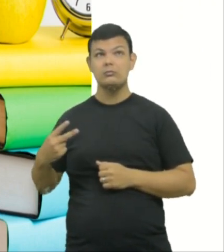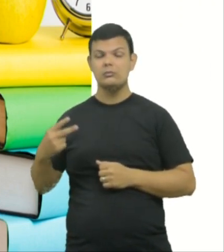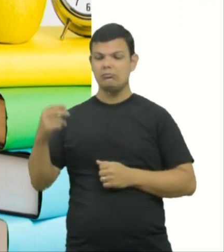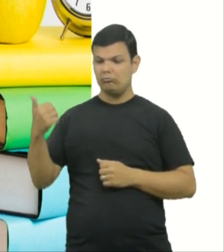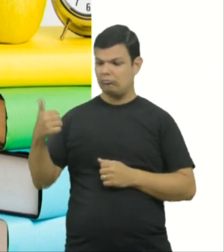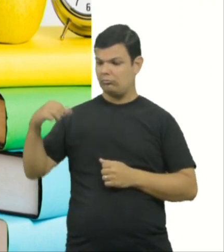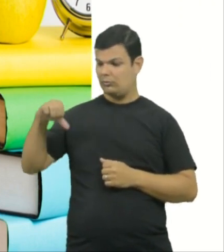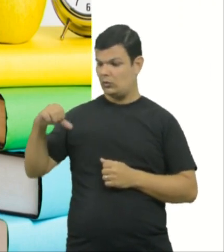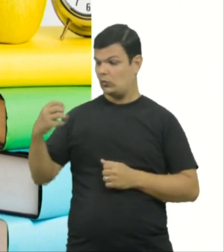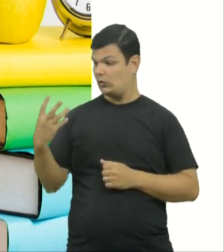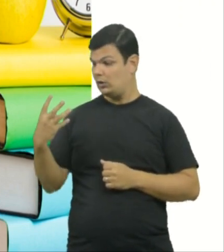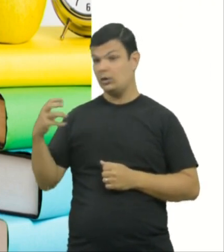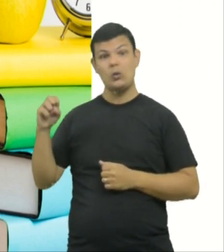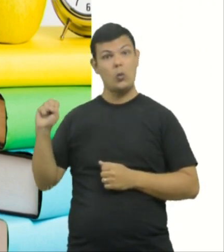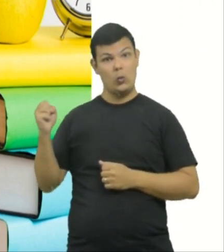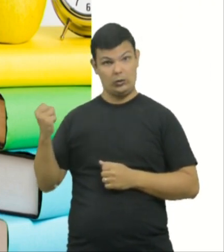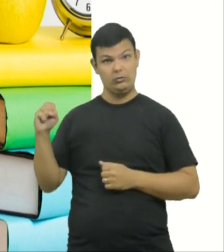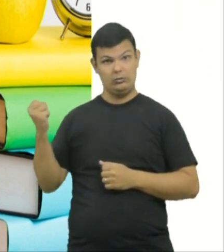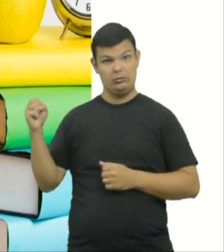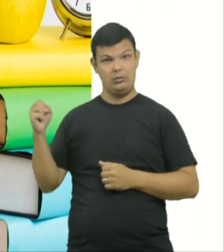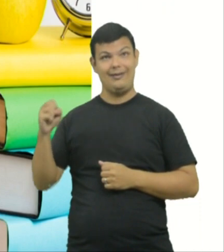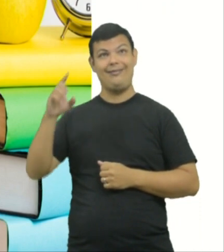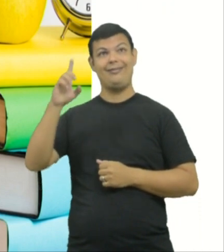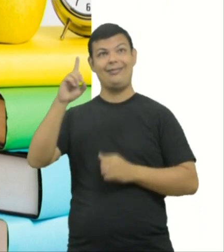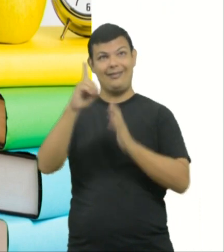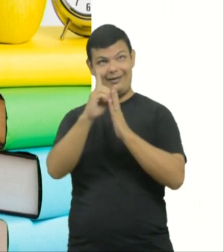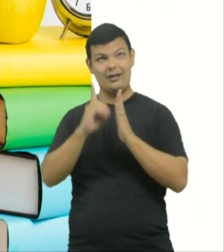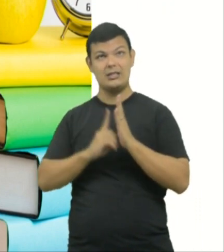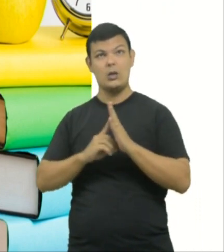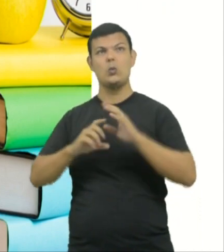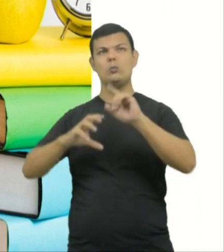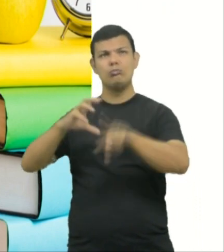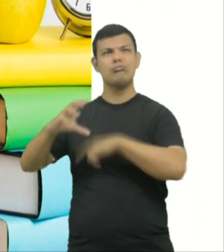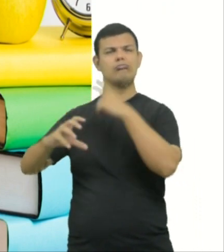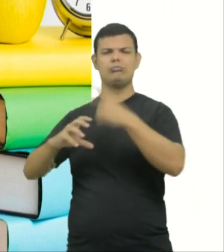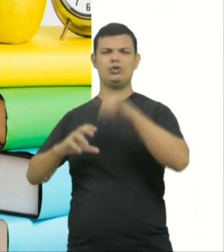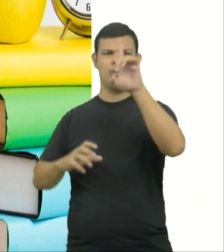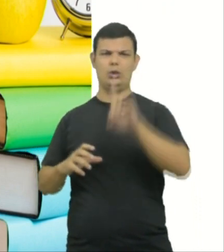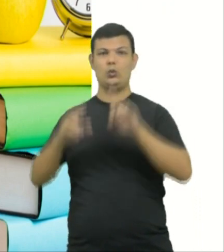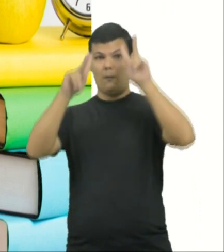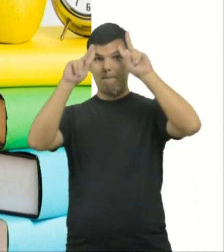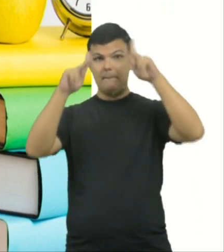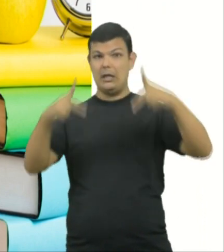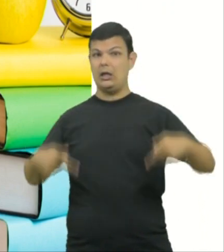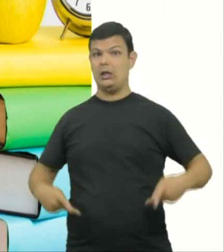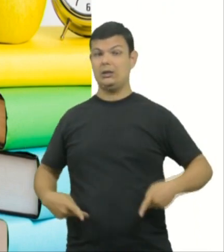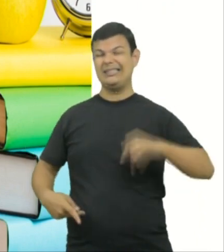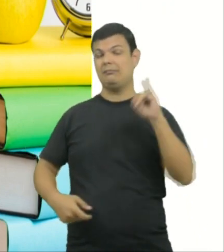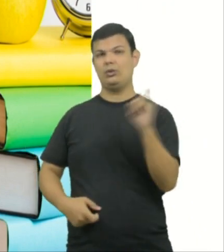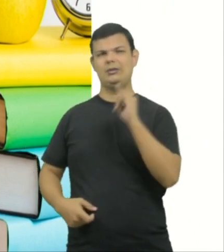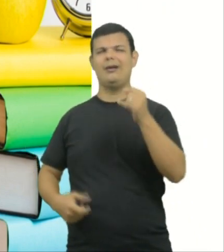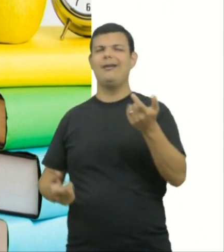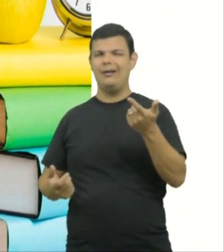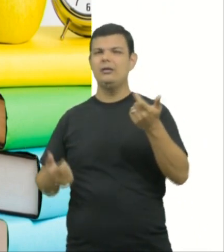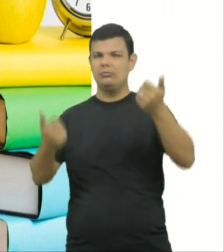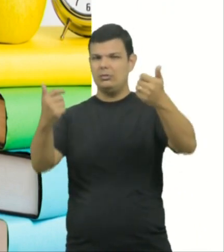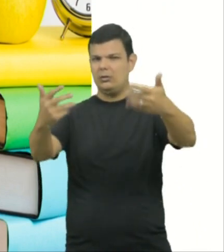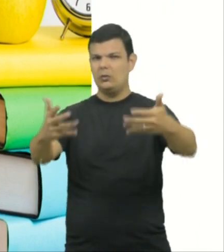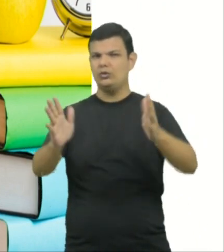em 1948, Declaração Universal dos Direitos Humanos, super importante que nós falamos agora há